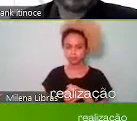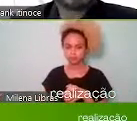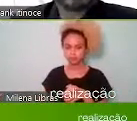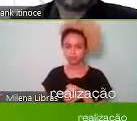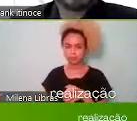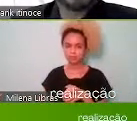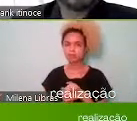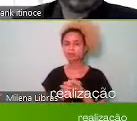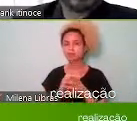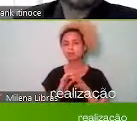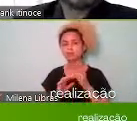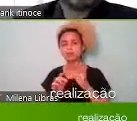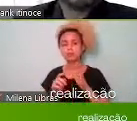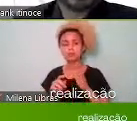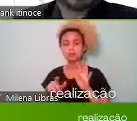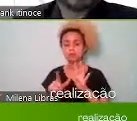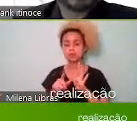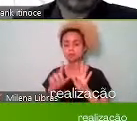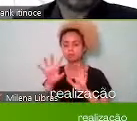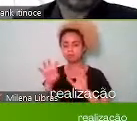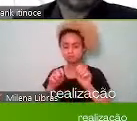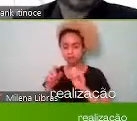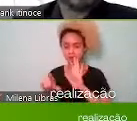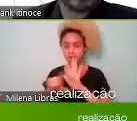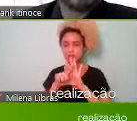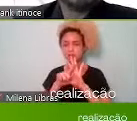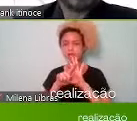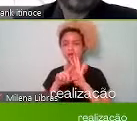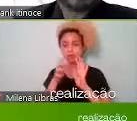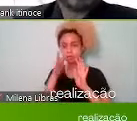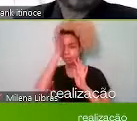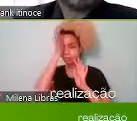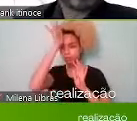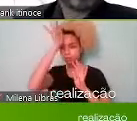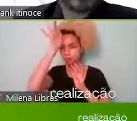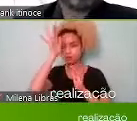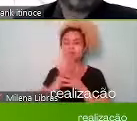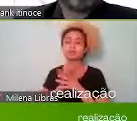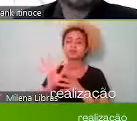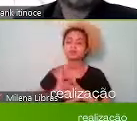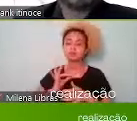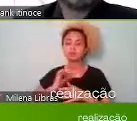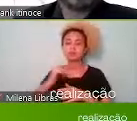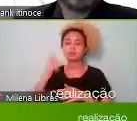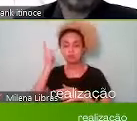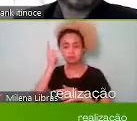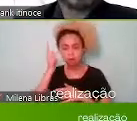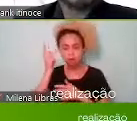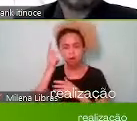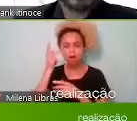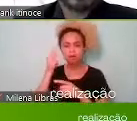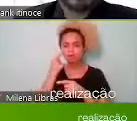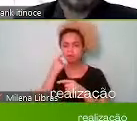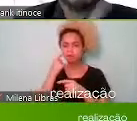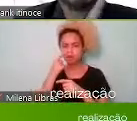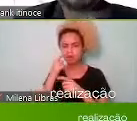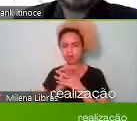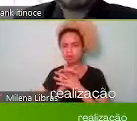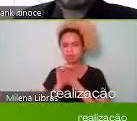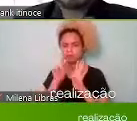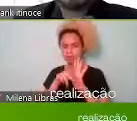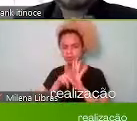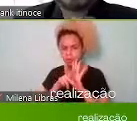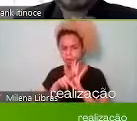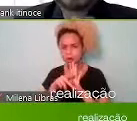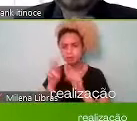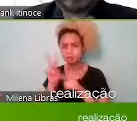Atribuições legais do Corpo de Bombeiros, da Polícia Militar do Estado de São Paulo, analisar projetos, realizar vistorias. Por